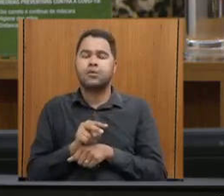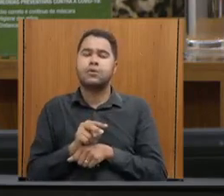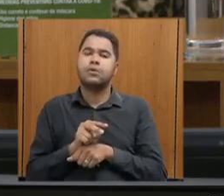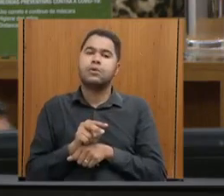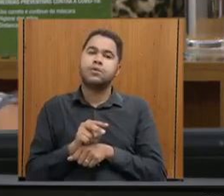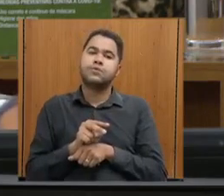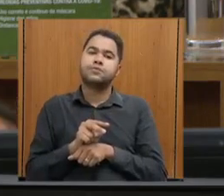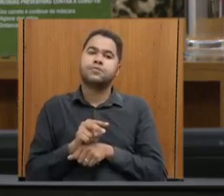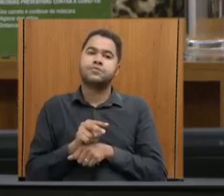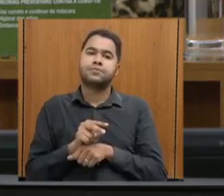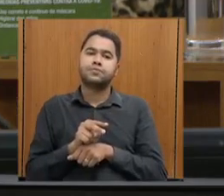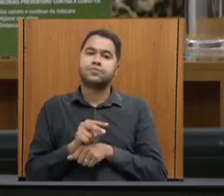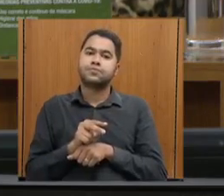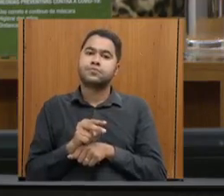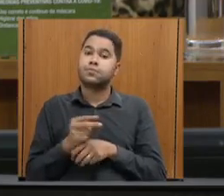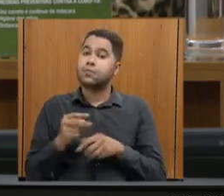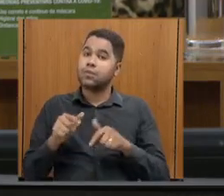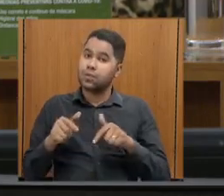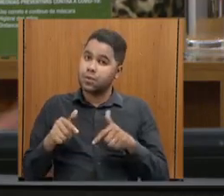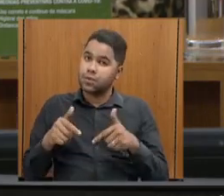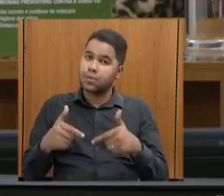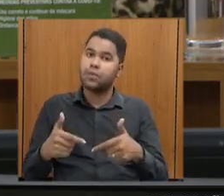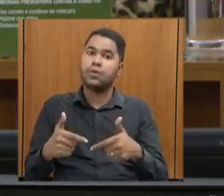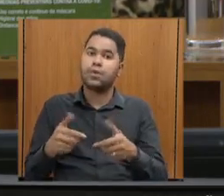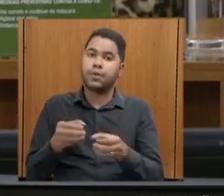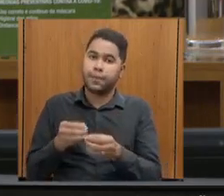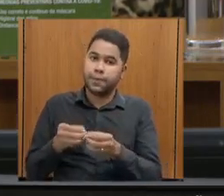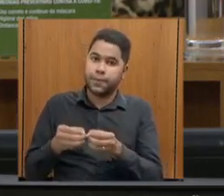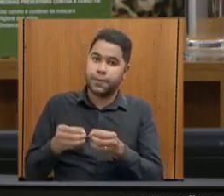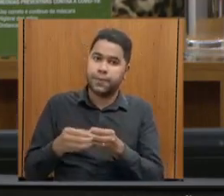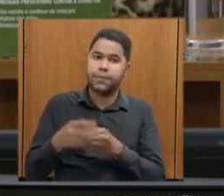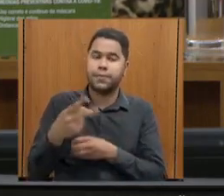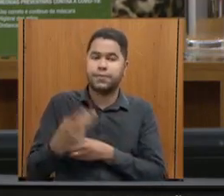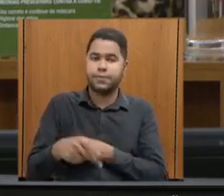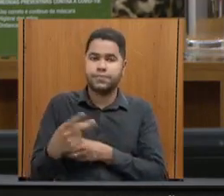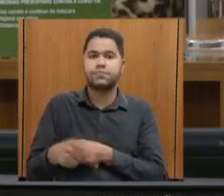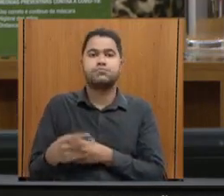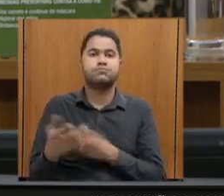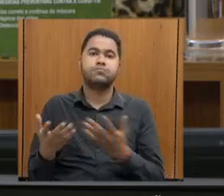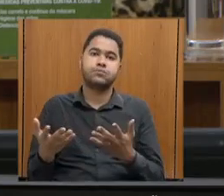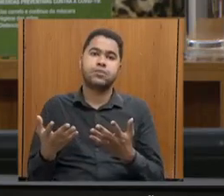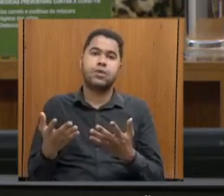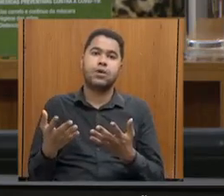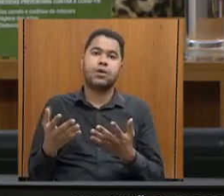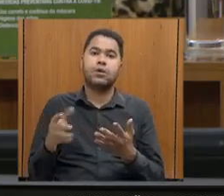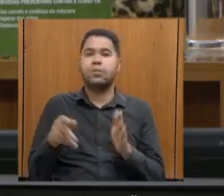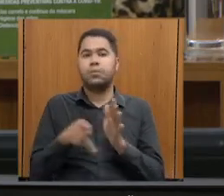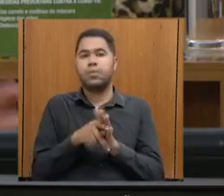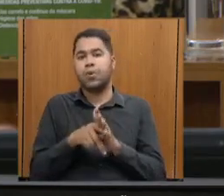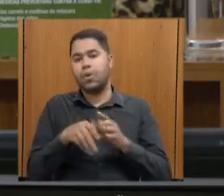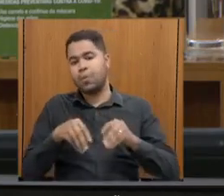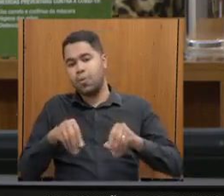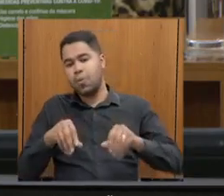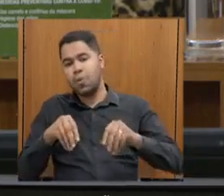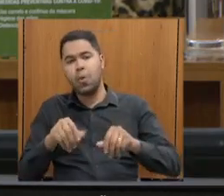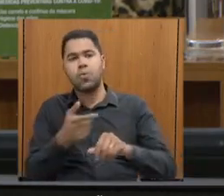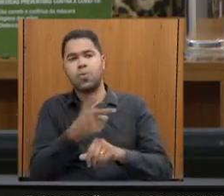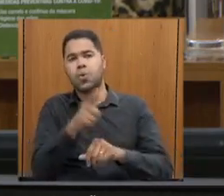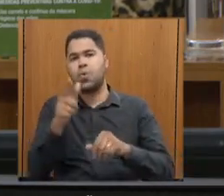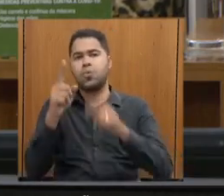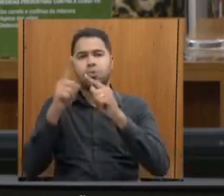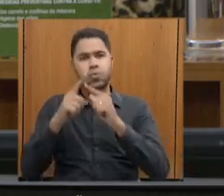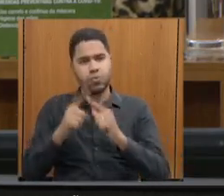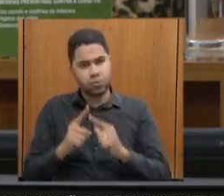né o as atuações Metropolitana sair seja de loteamento a Empreendimentos